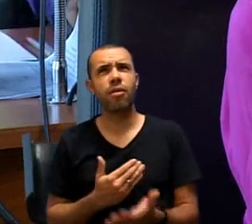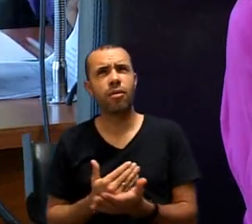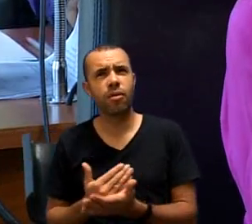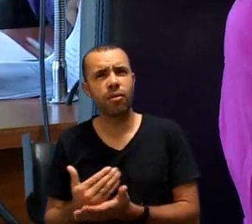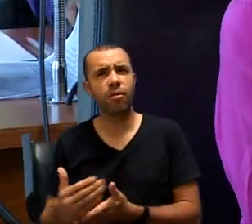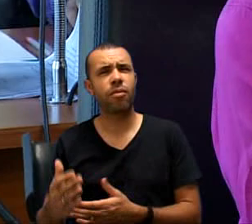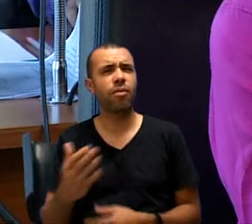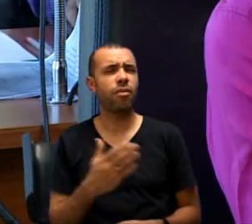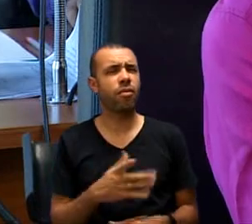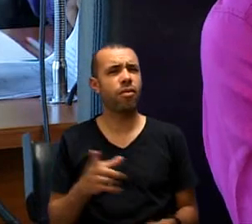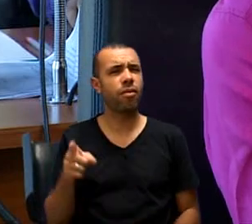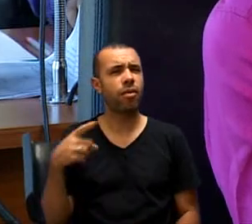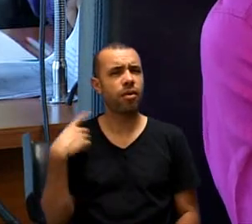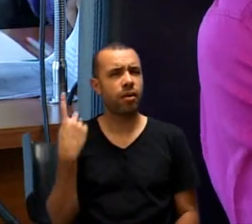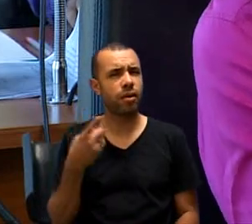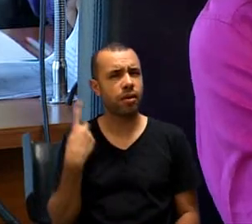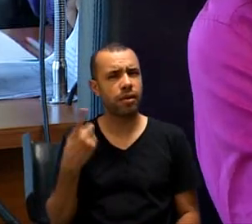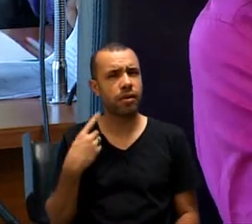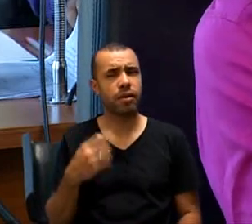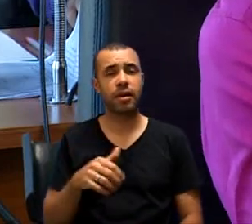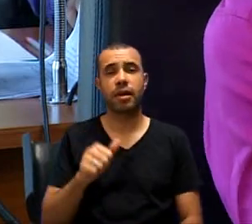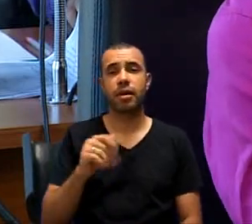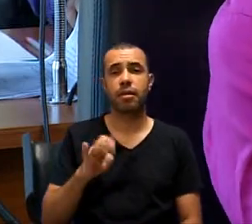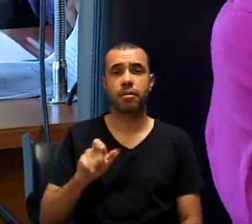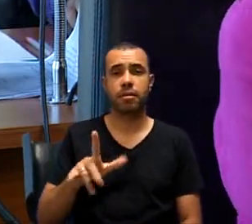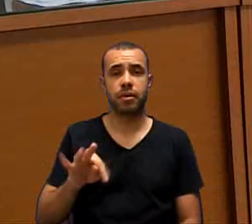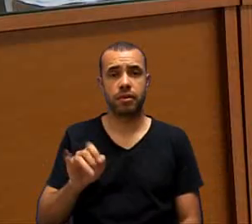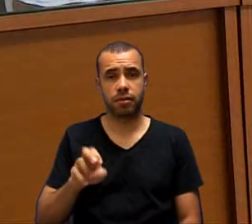o Alckmin. Mas o deputado. Mas até então,